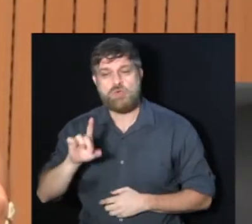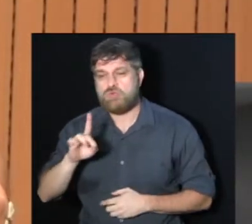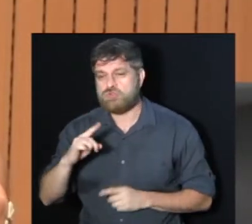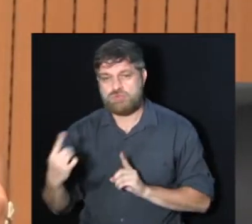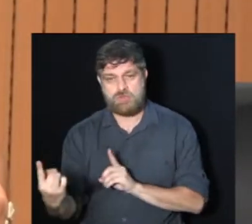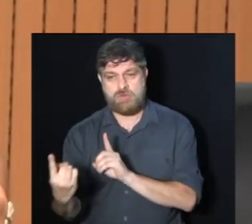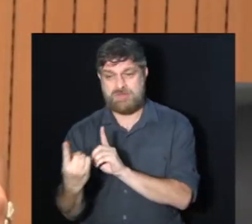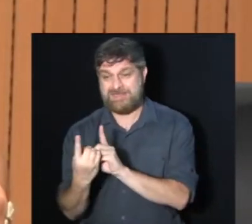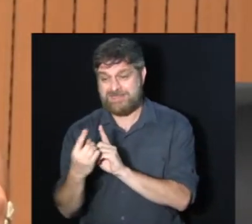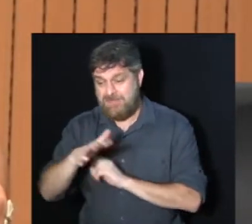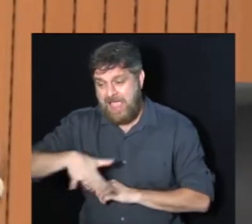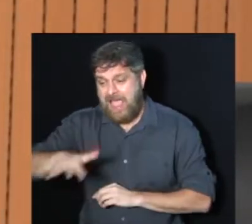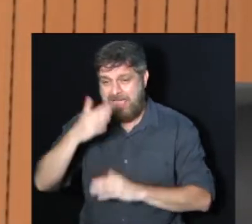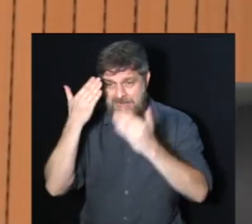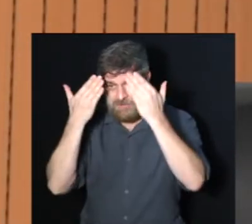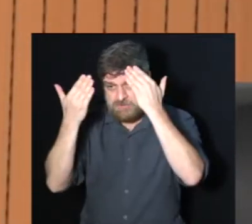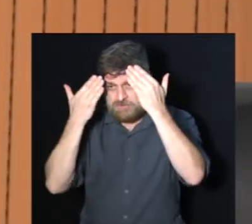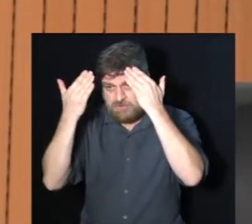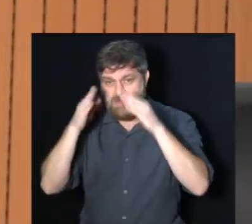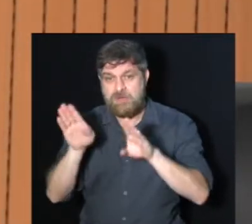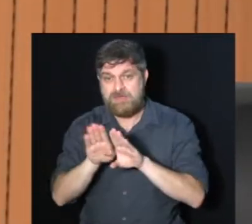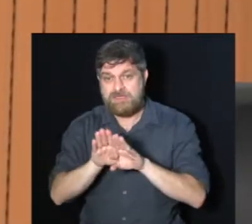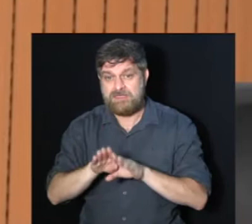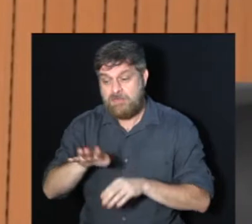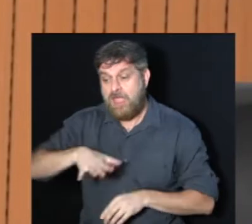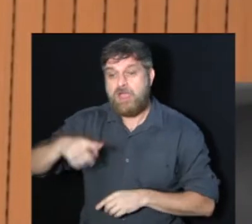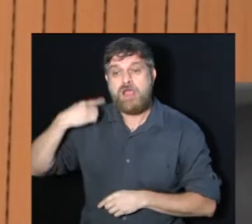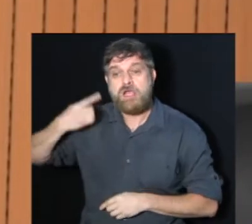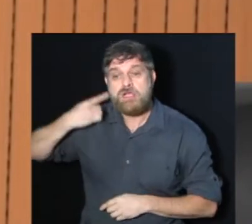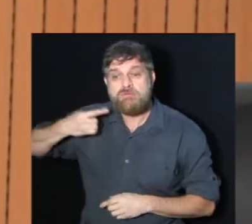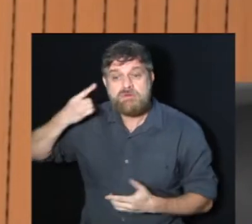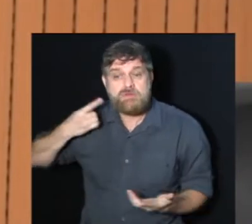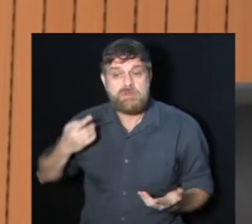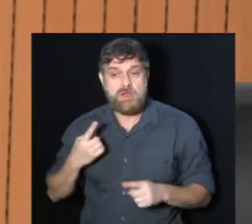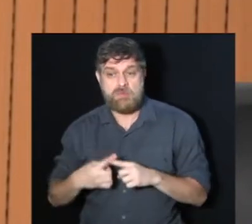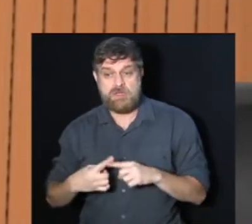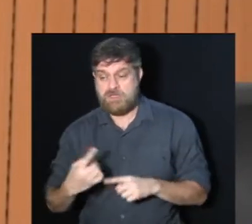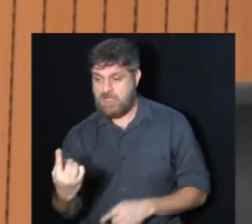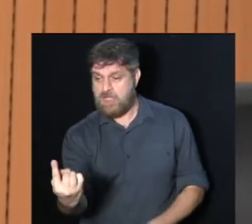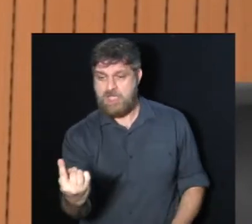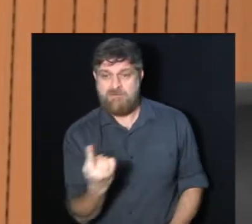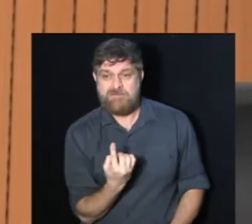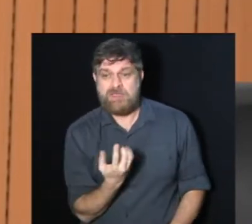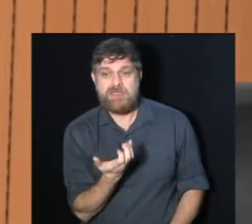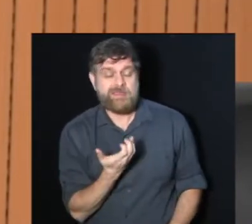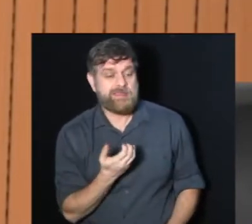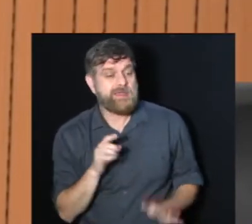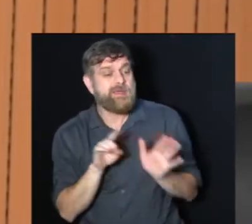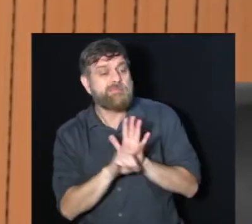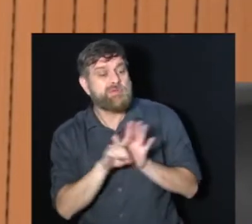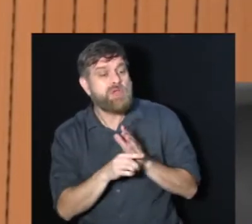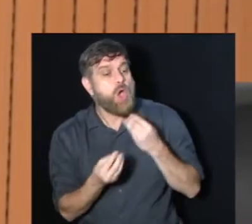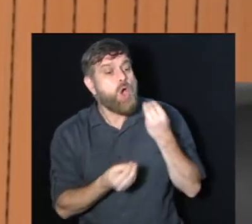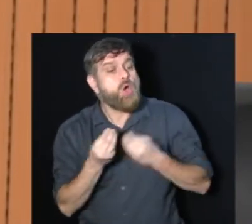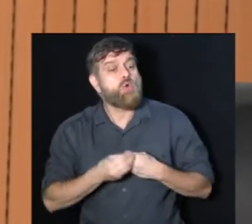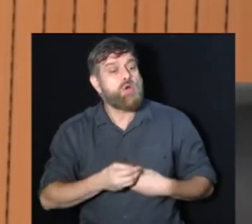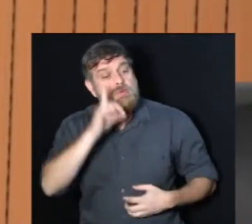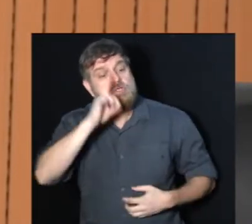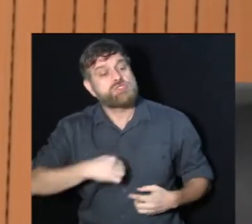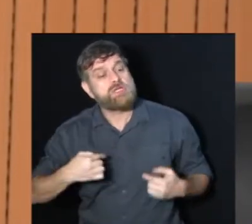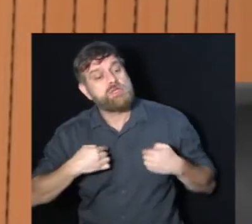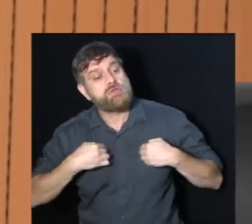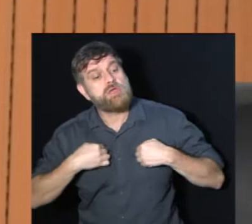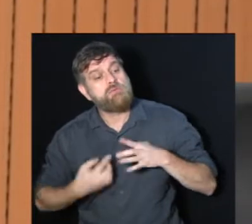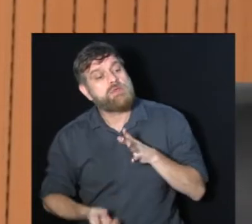atendimento psicológico, mas o atendimento jurídico, porque, às vezes, elas chegavam, elas só queriam ser atendidas para saber se